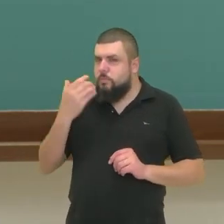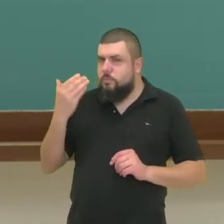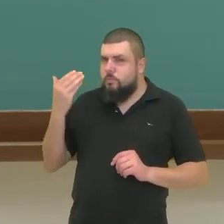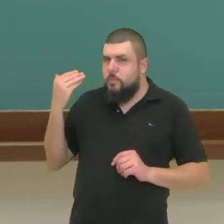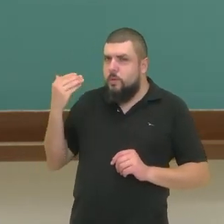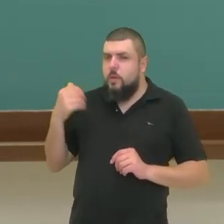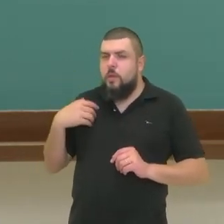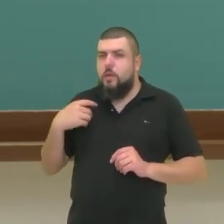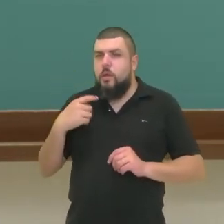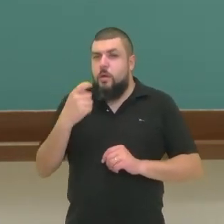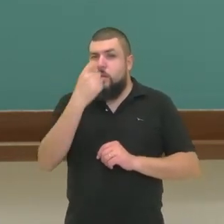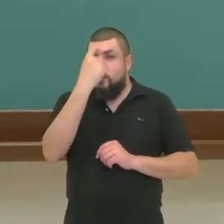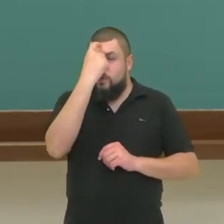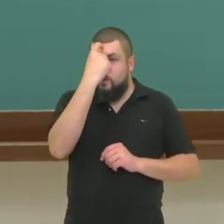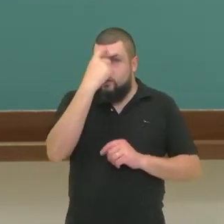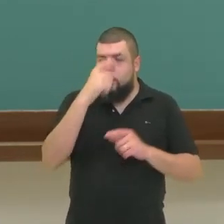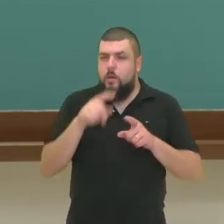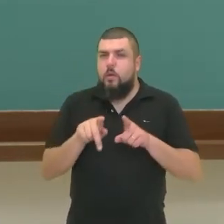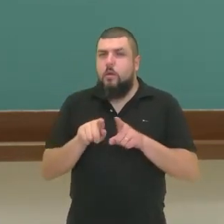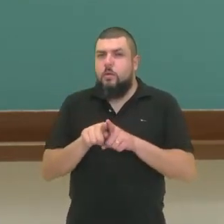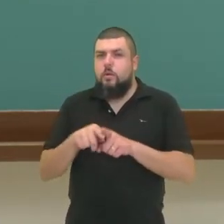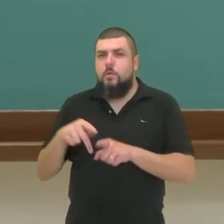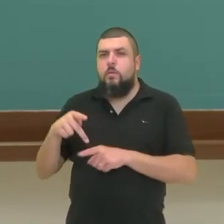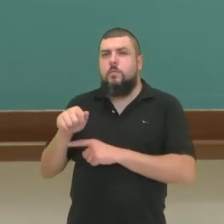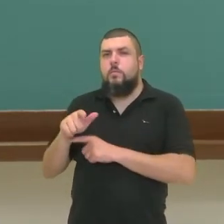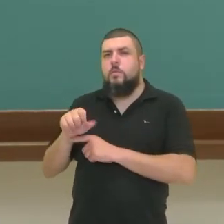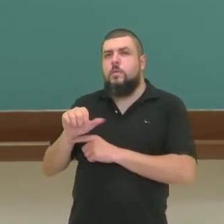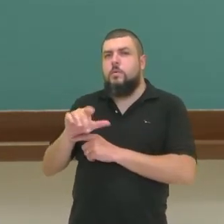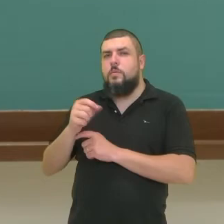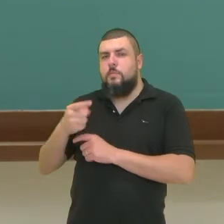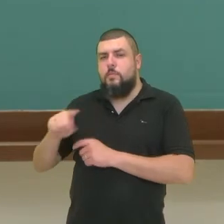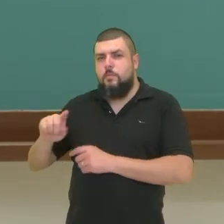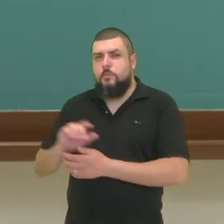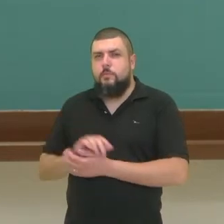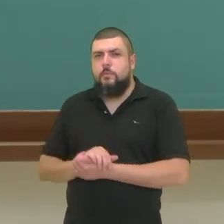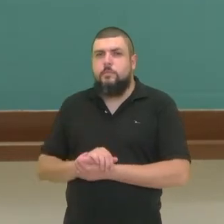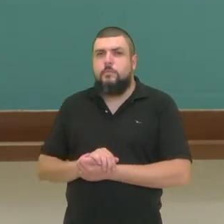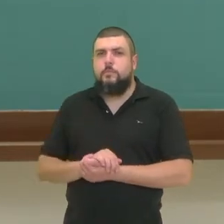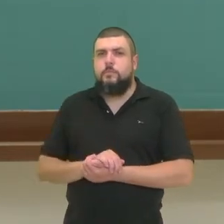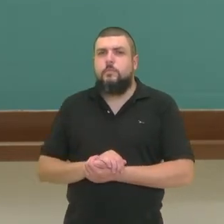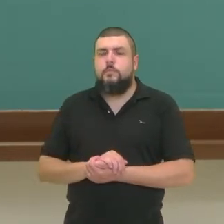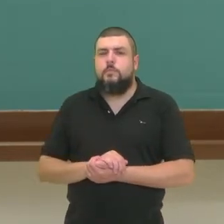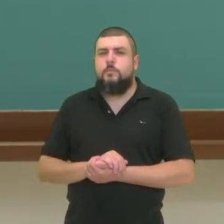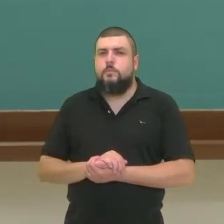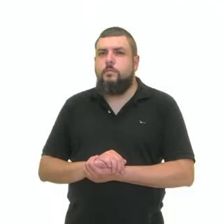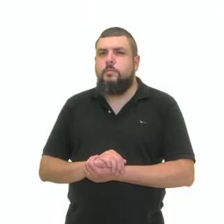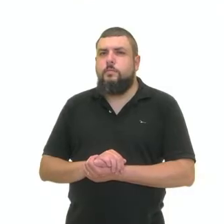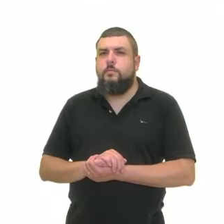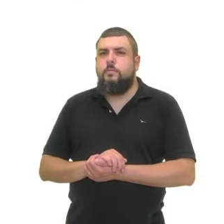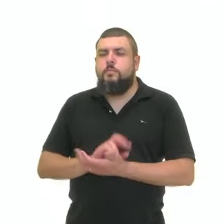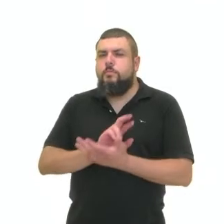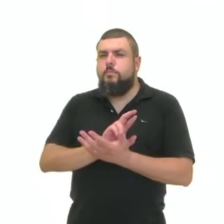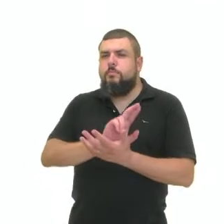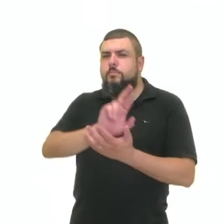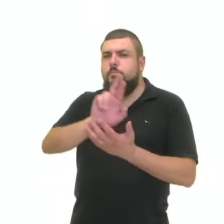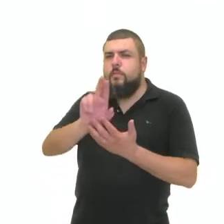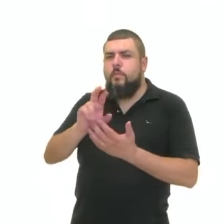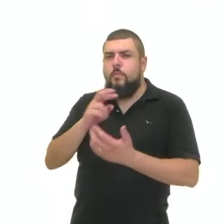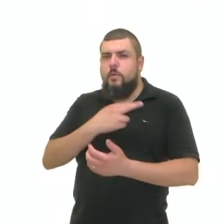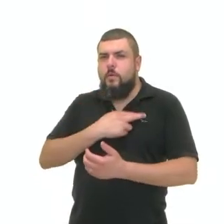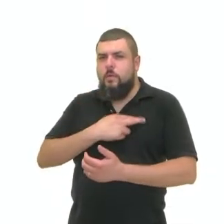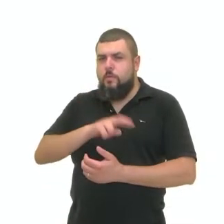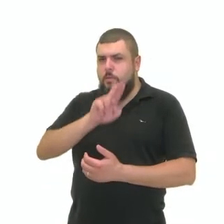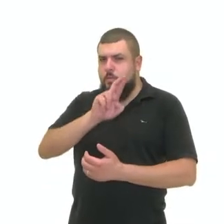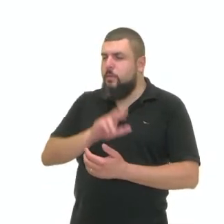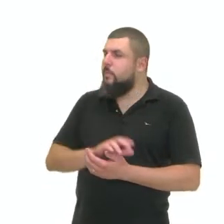Paquistão, que nós ainda vamos falar um pouco mais para frente. Bem, sobre a diversidade religiosa. Os muçulmanos, que